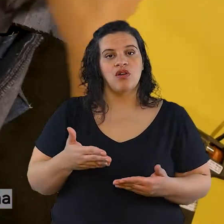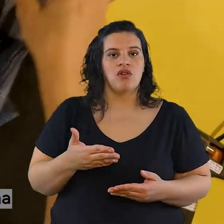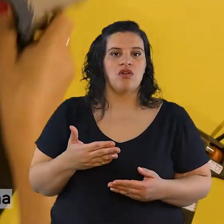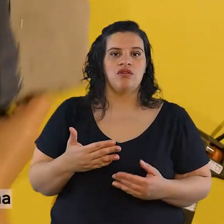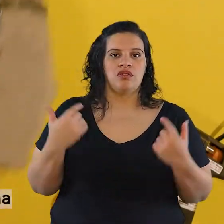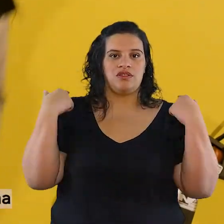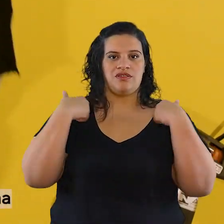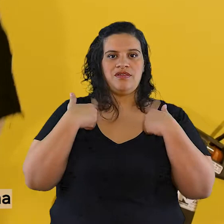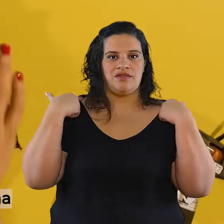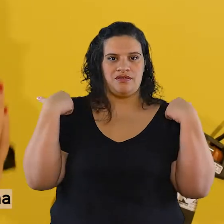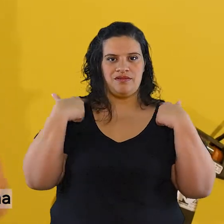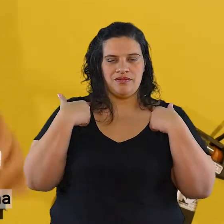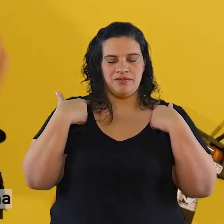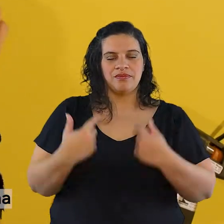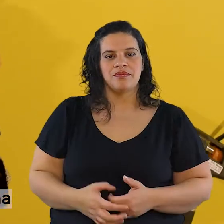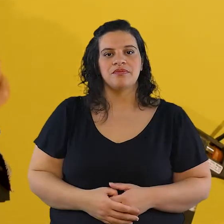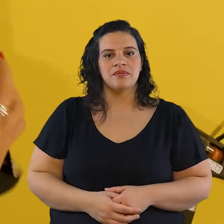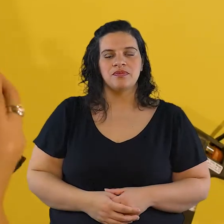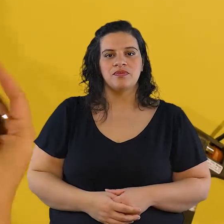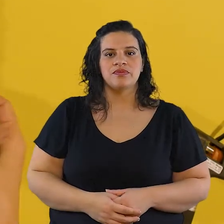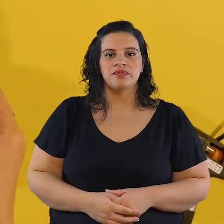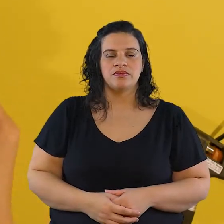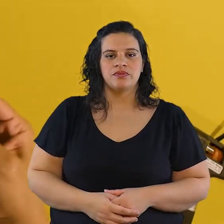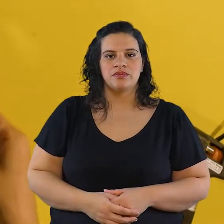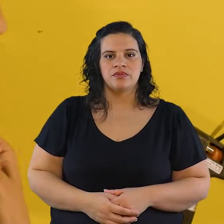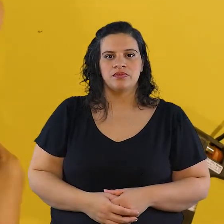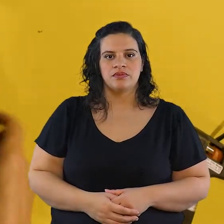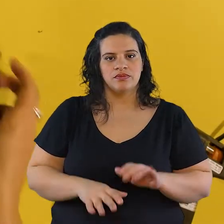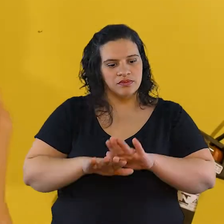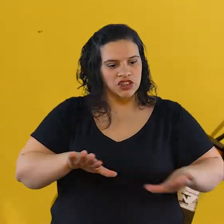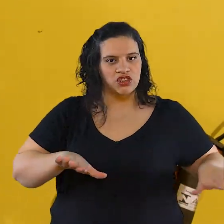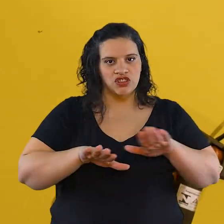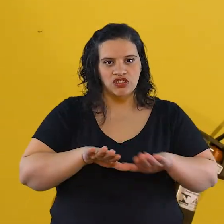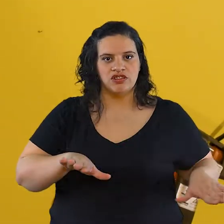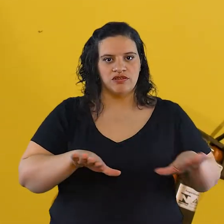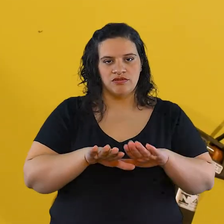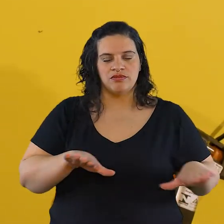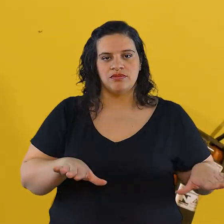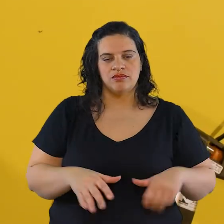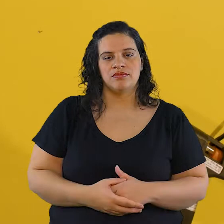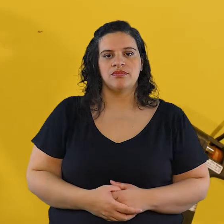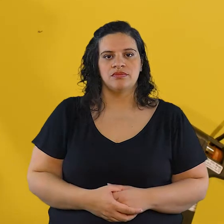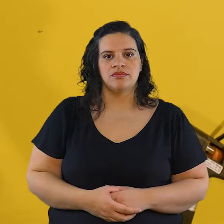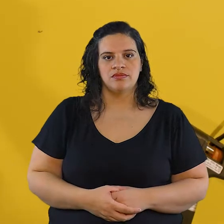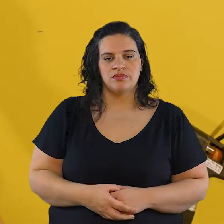Agora aqui a gente vai para a parte de cima, que é a do ombro. Deixo bem